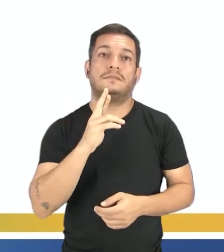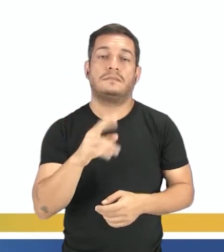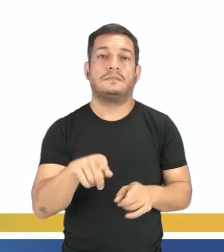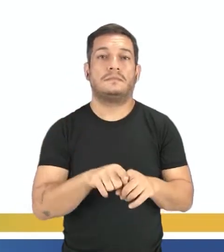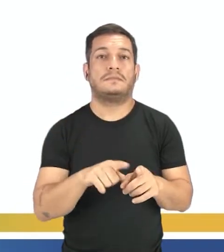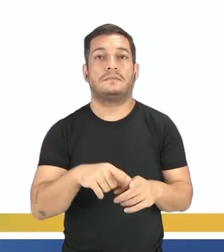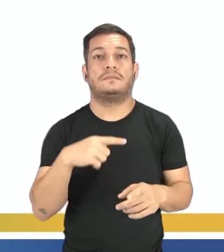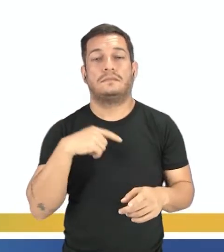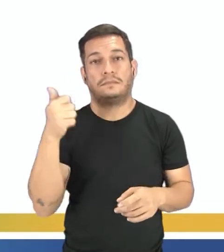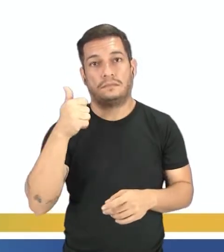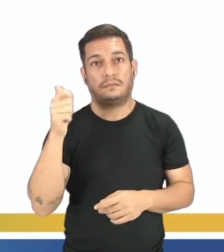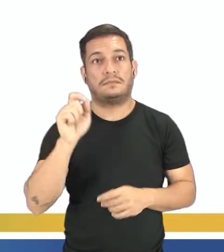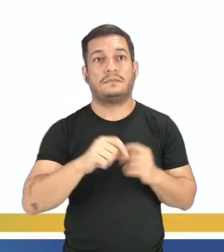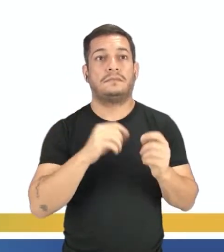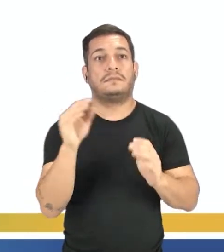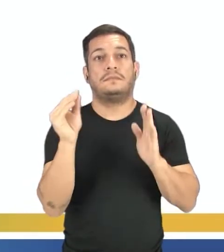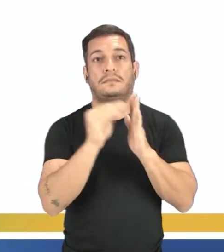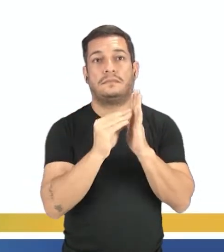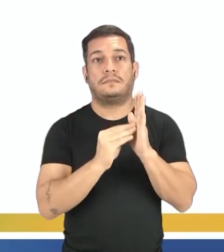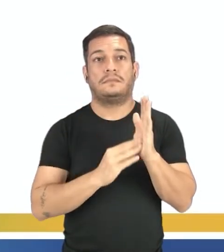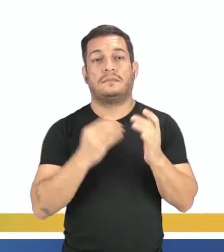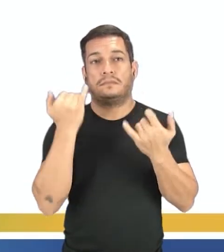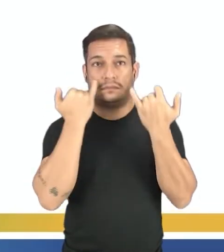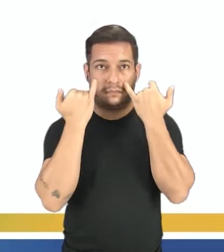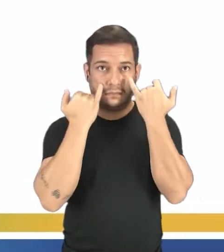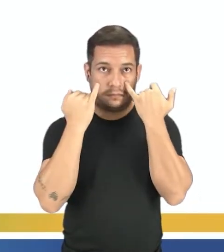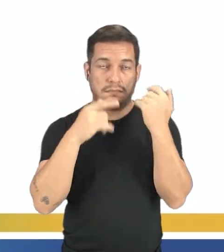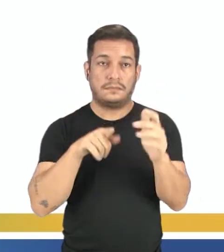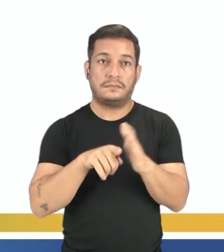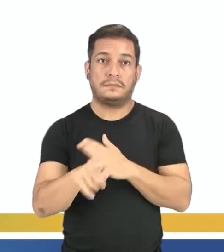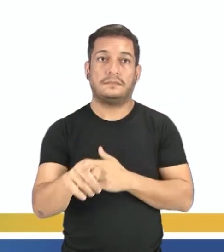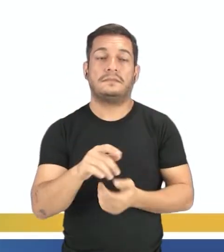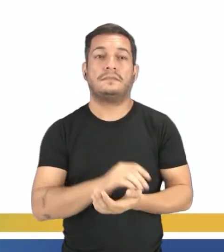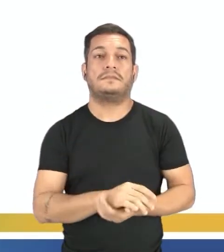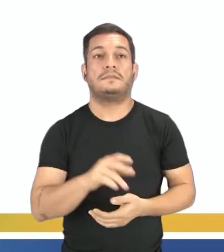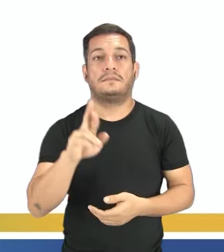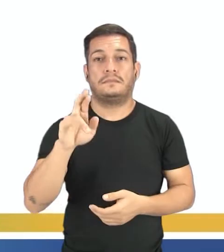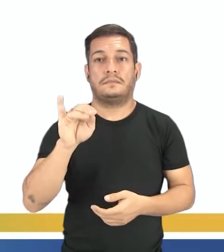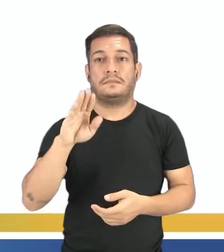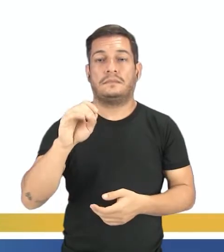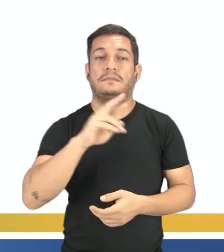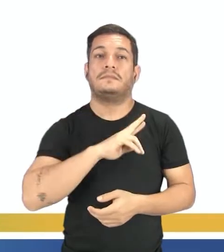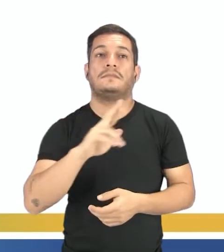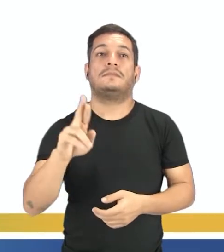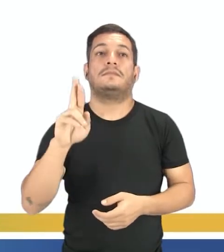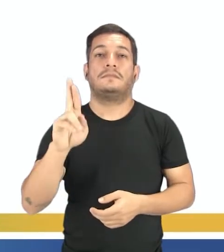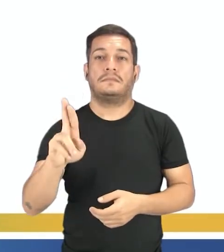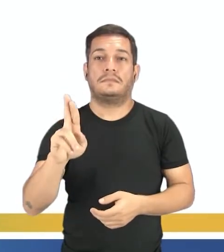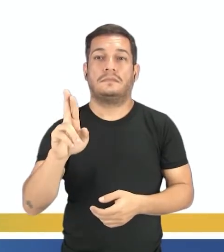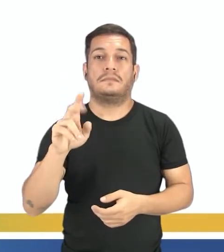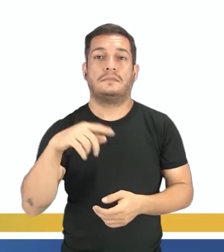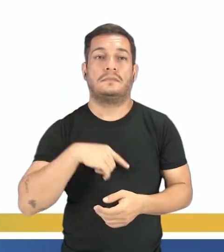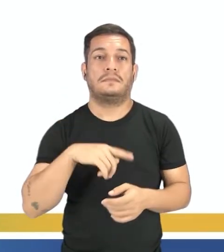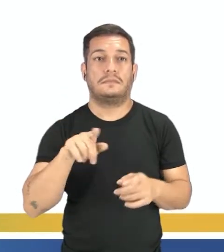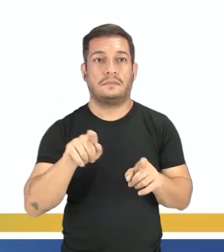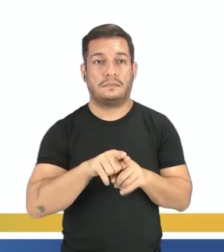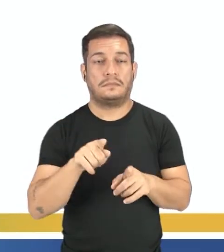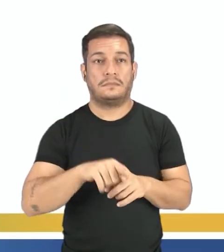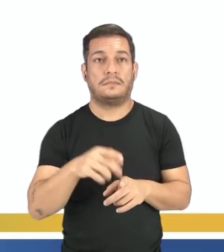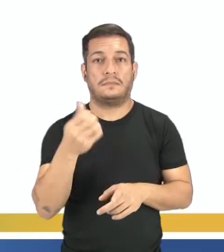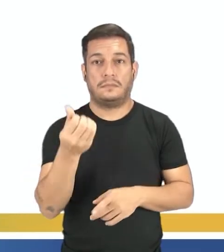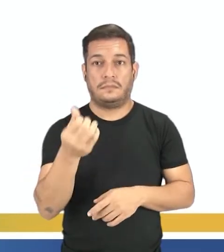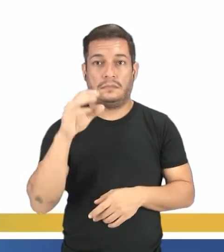anotamos primeiramente os dados oferecidos pela questão. O raio representa a letra R, que representa